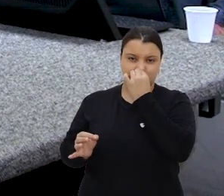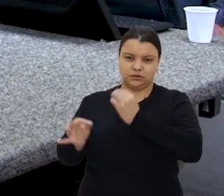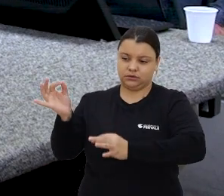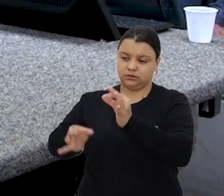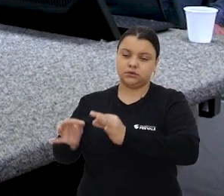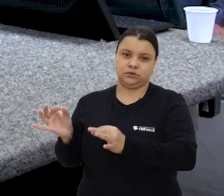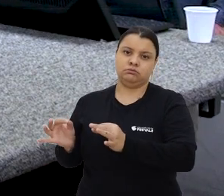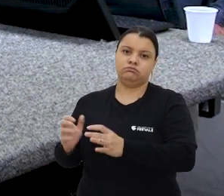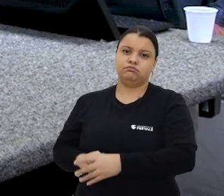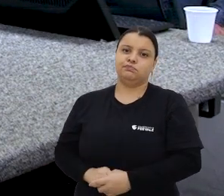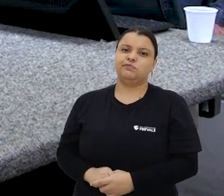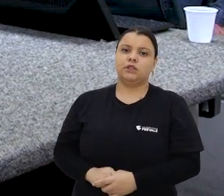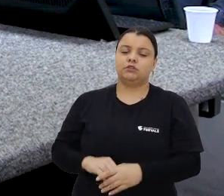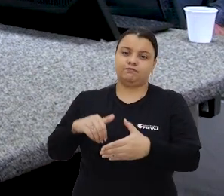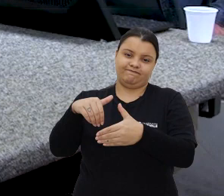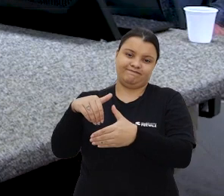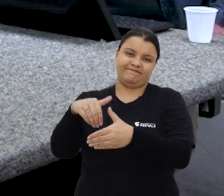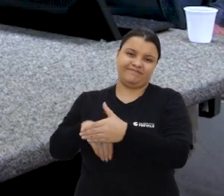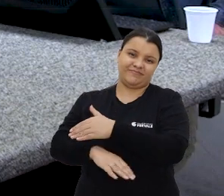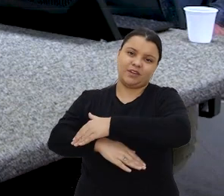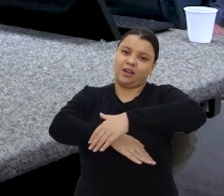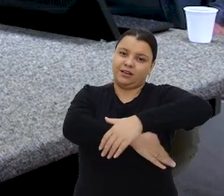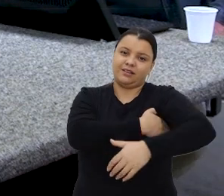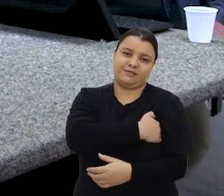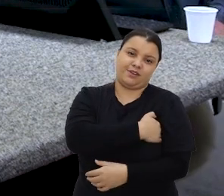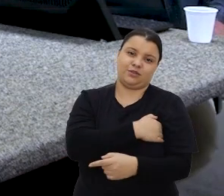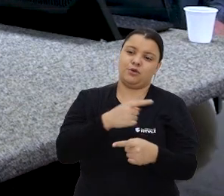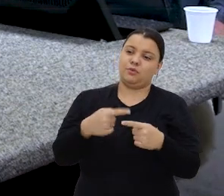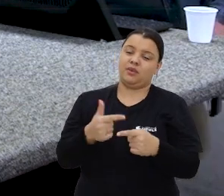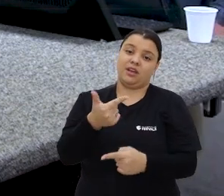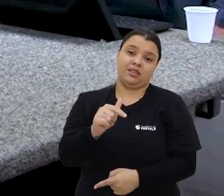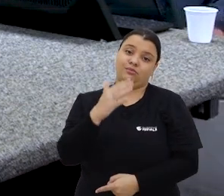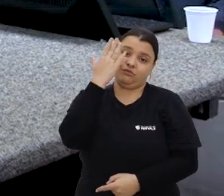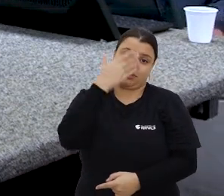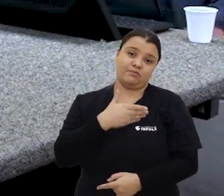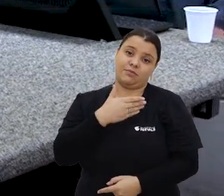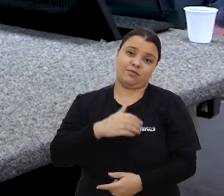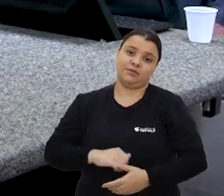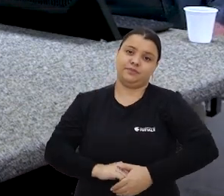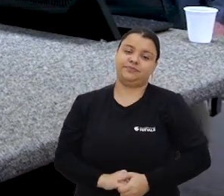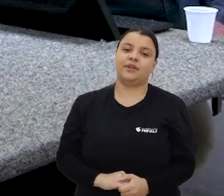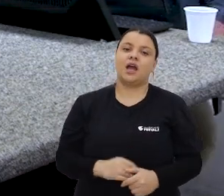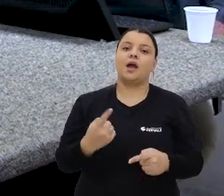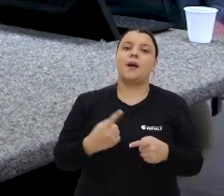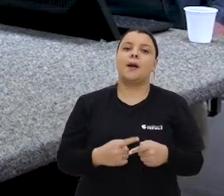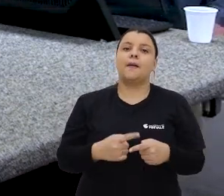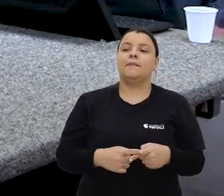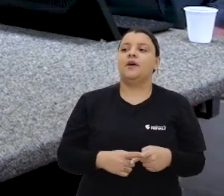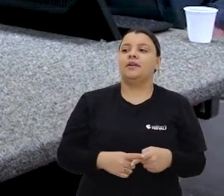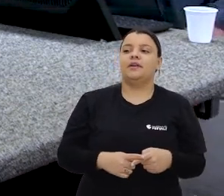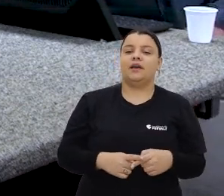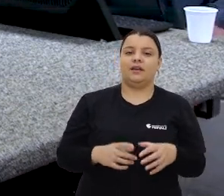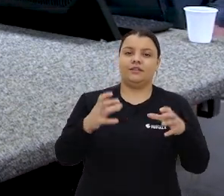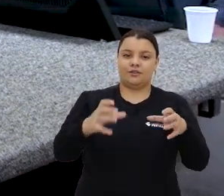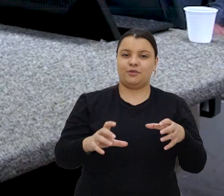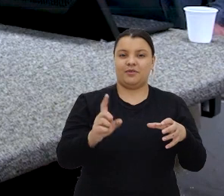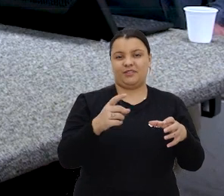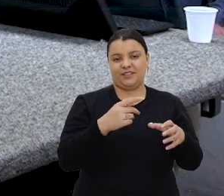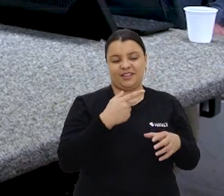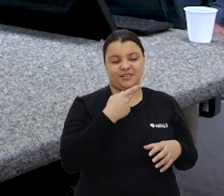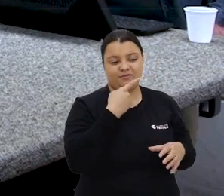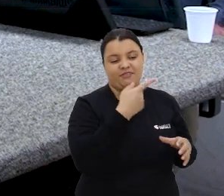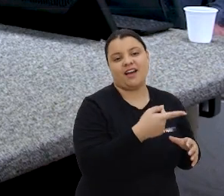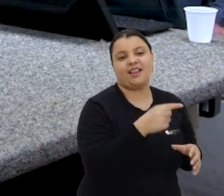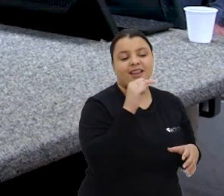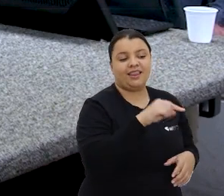o processo foi arquivado por falta de provas, porque o clube não quis entregar as pessoas que estavam envolvidas. E na esfera